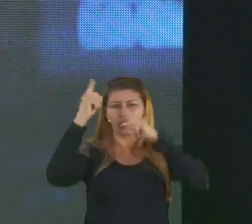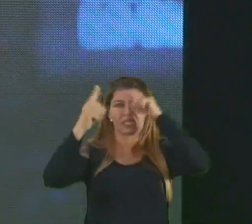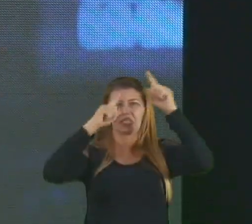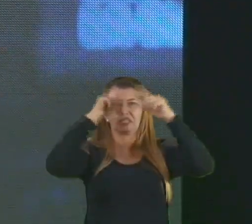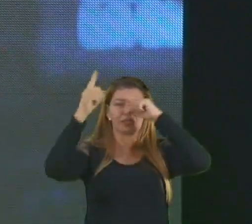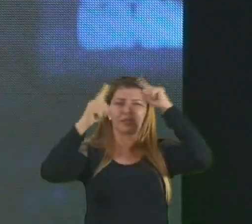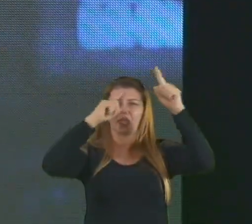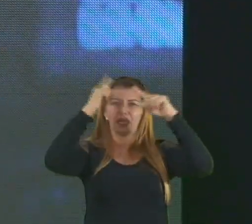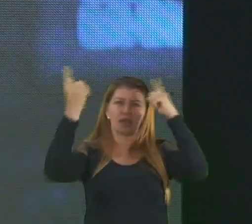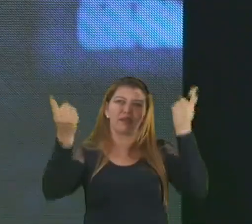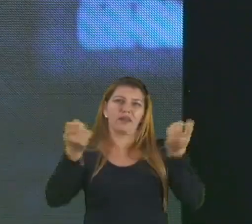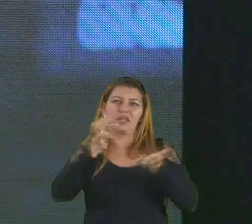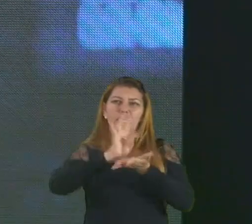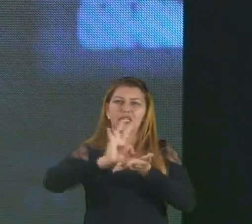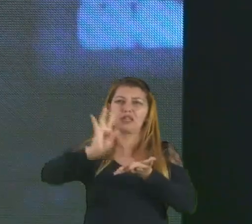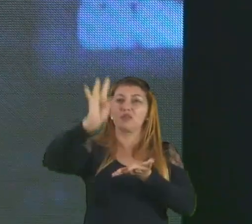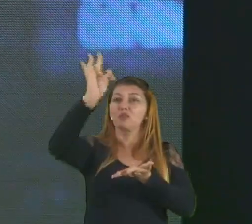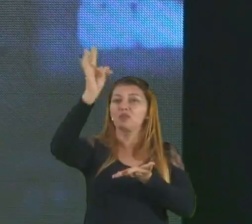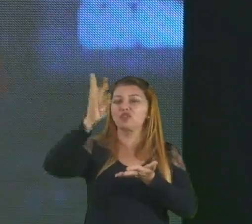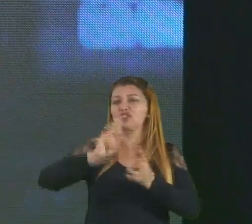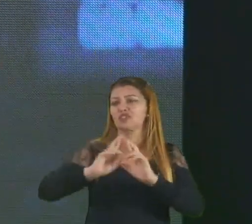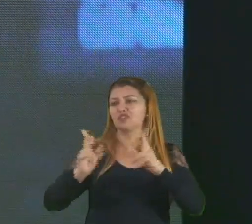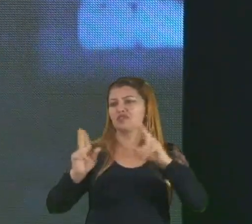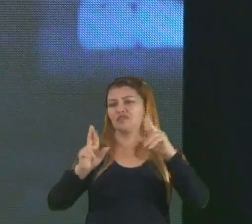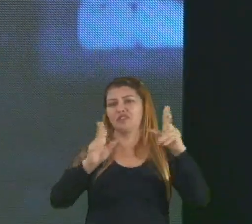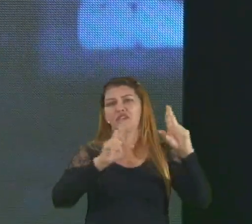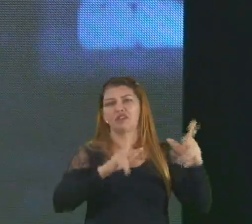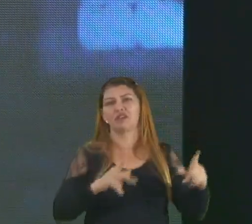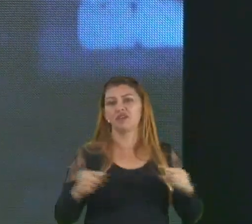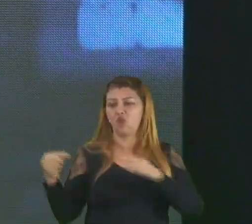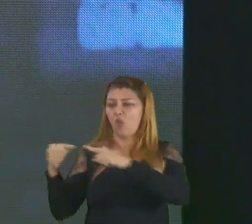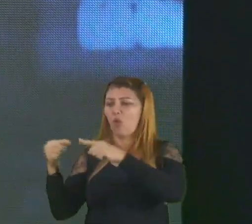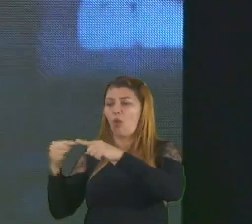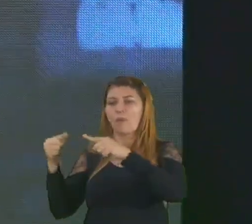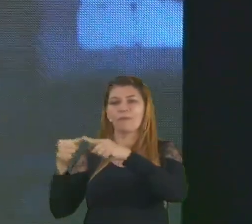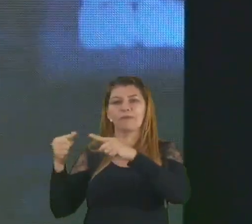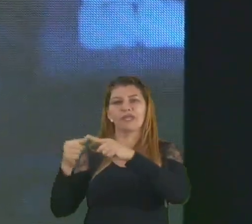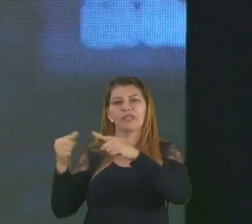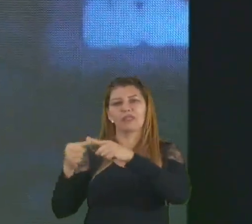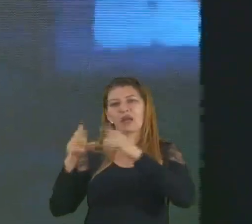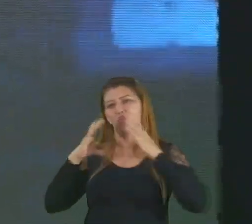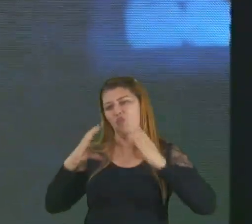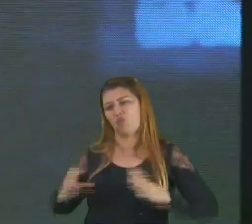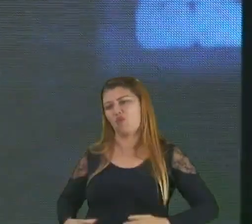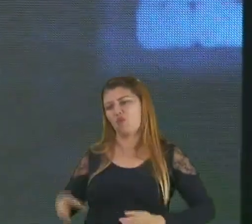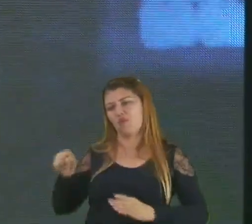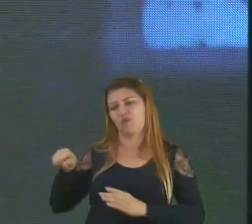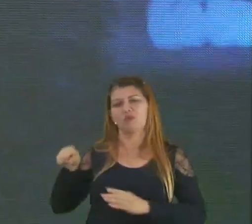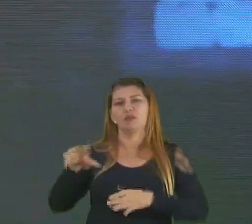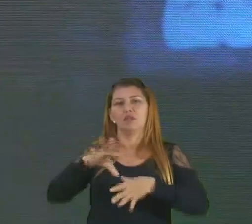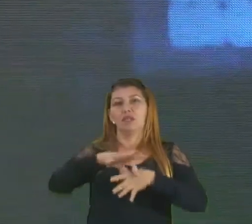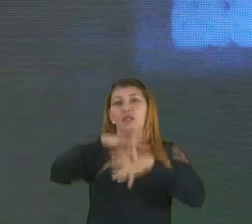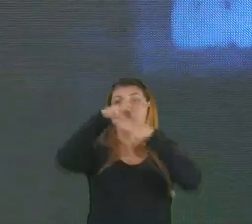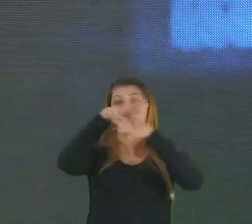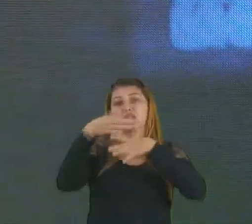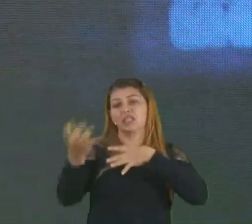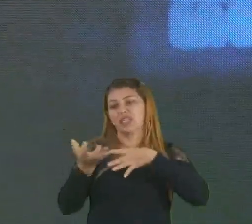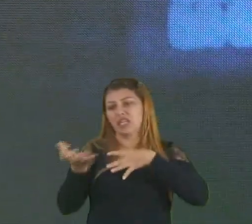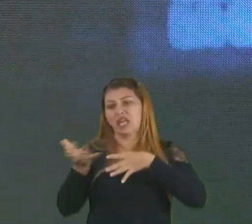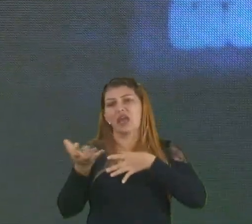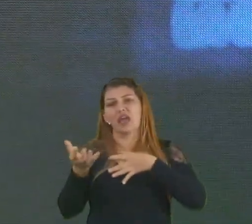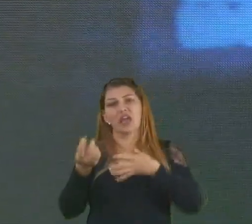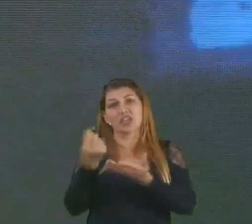para justificar o estilo de vida deles. Há muitos líderes que querem o seu dinheiro,